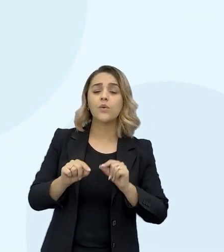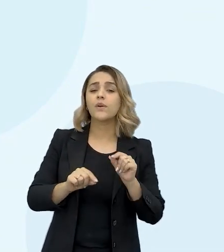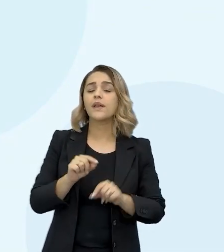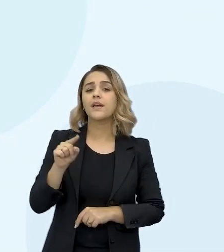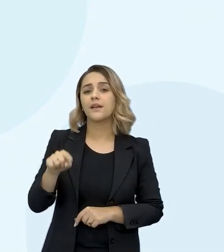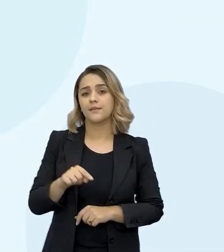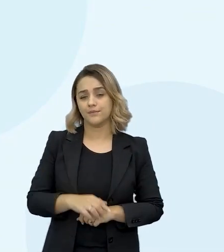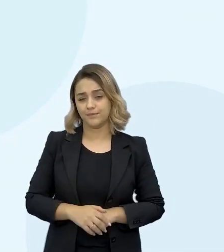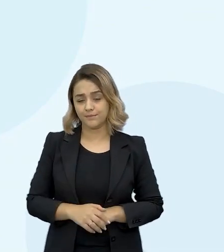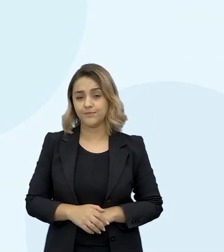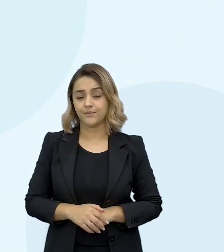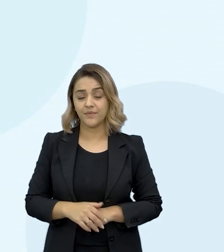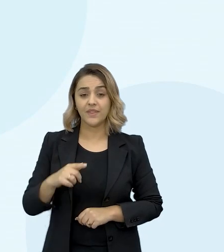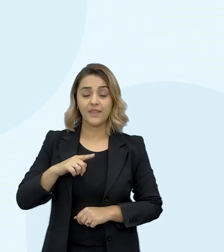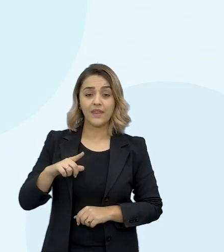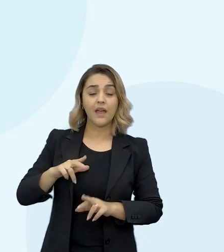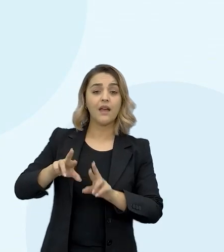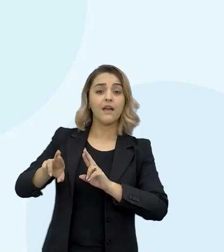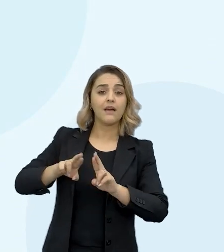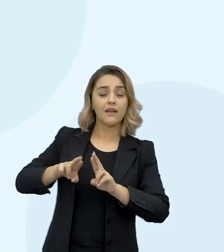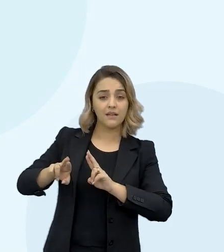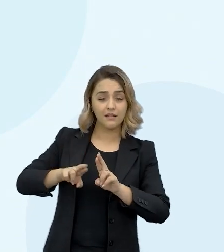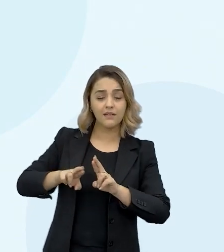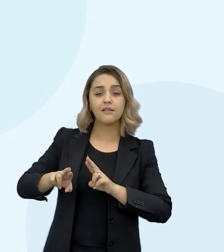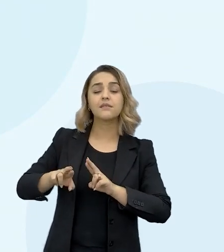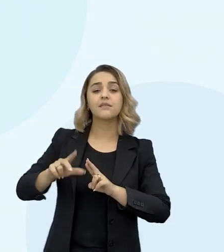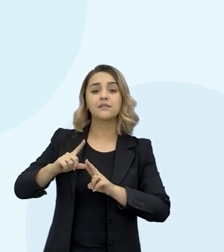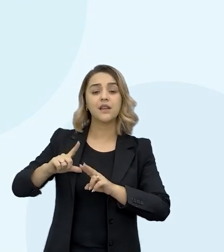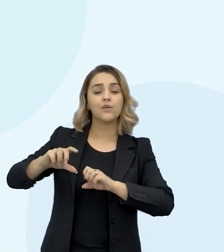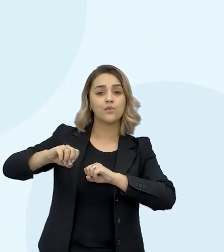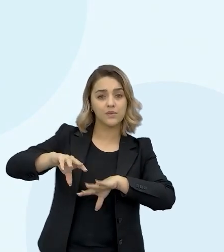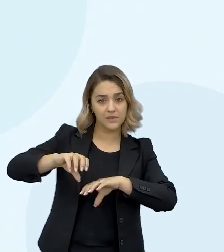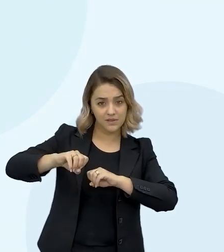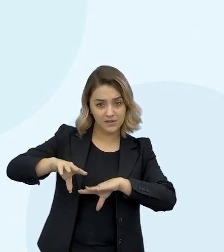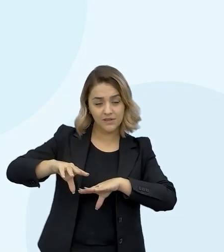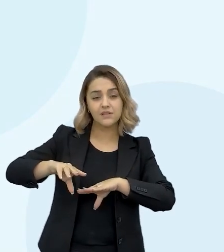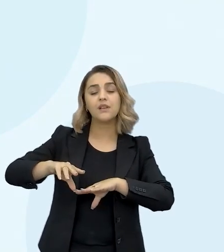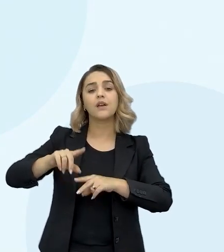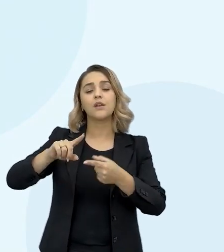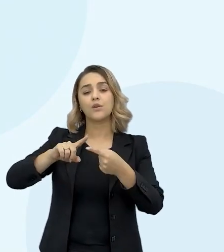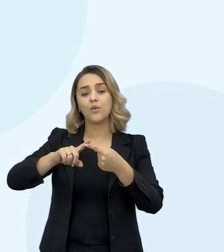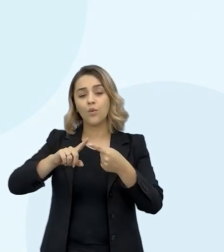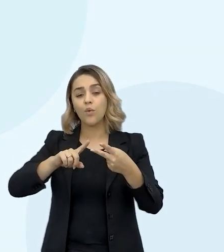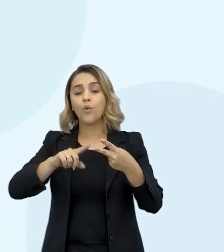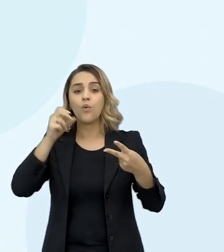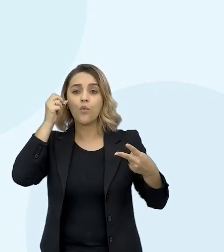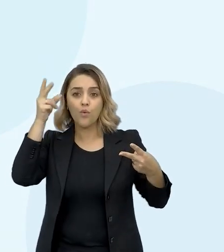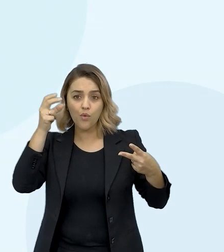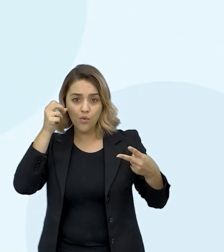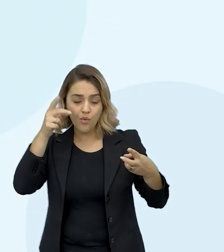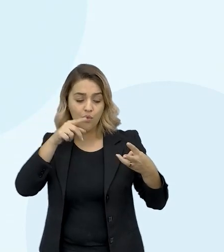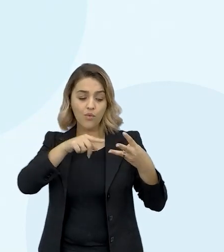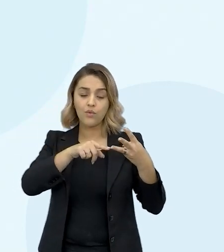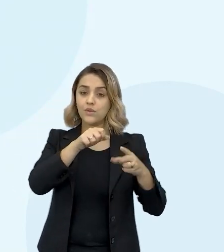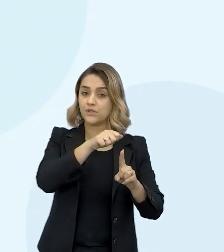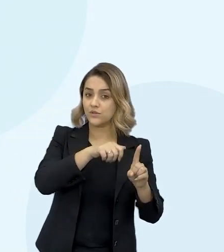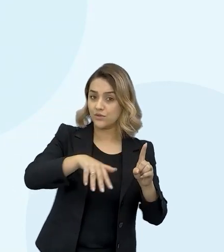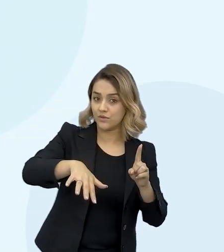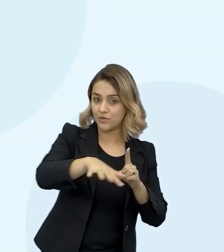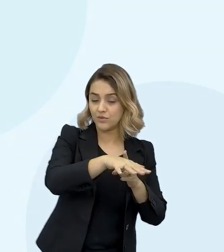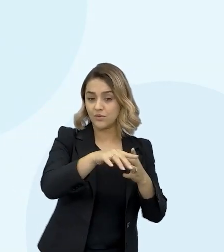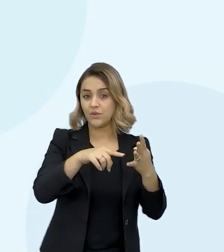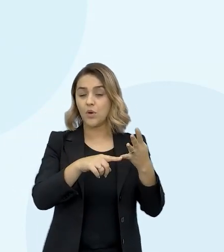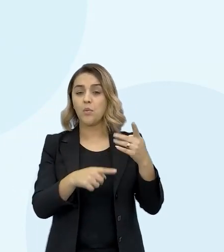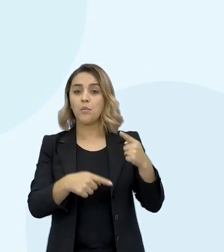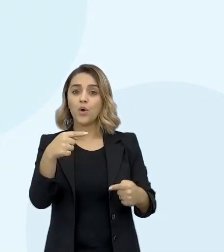seriam a inter-relação entre a educação, cultura, sociedade,